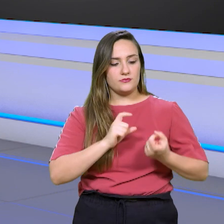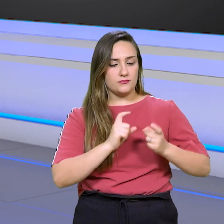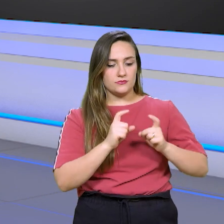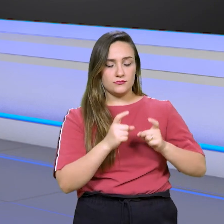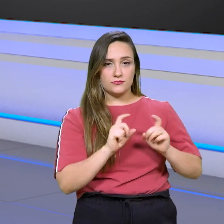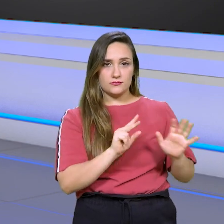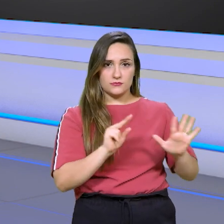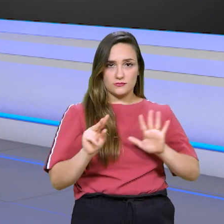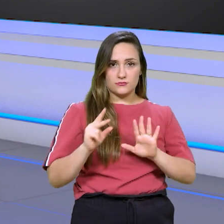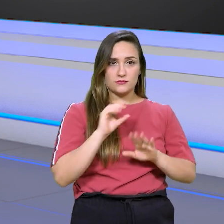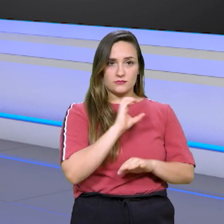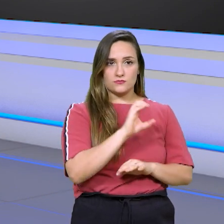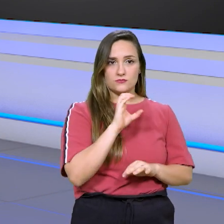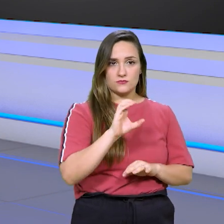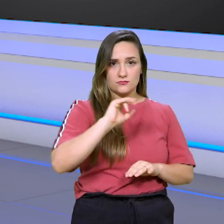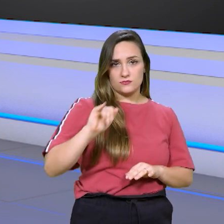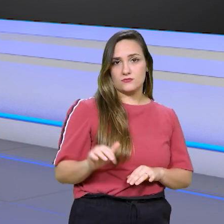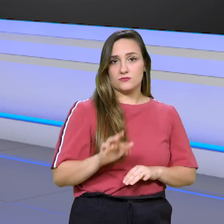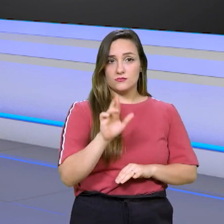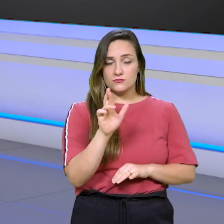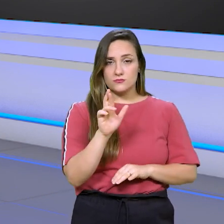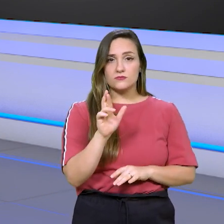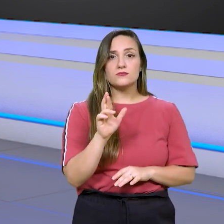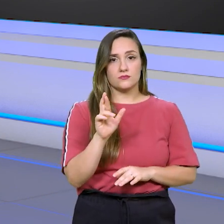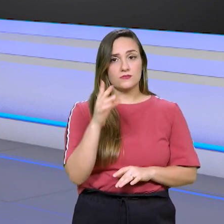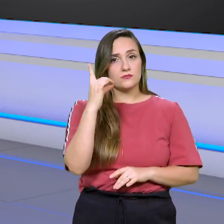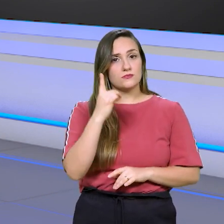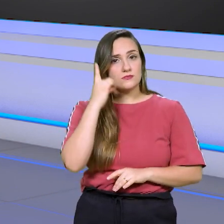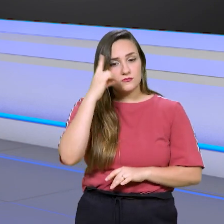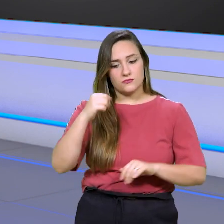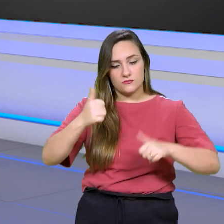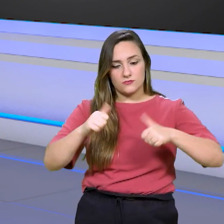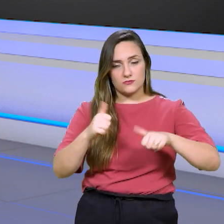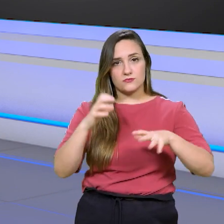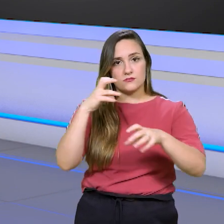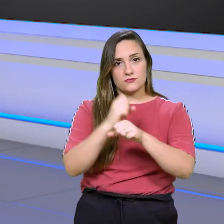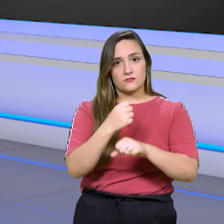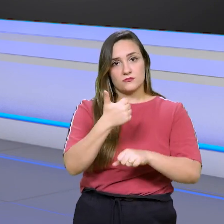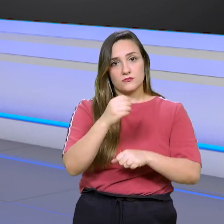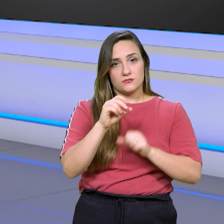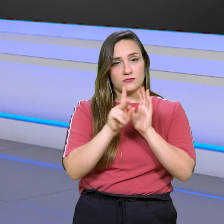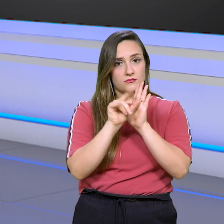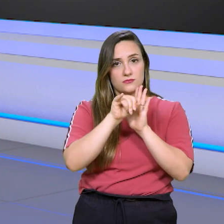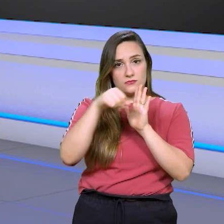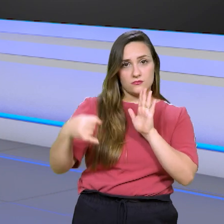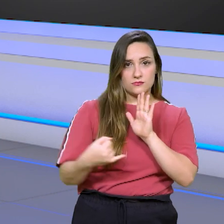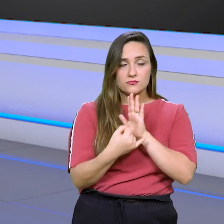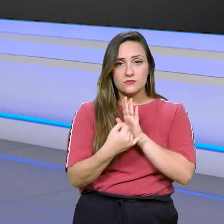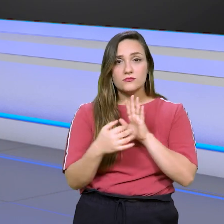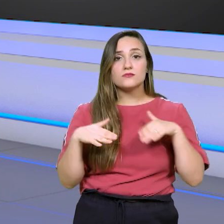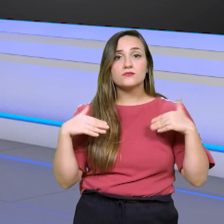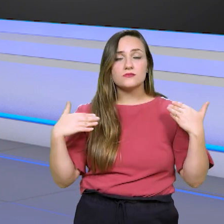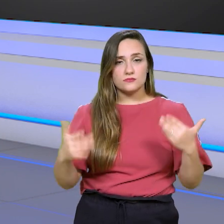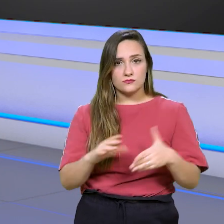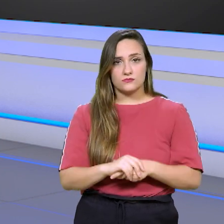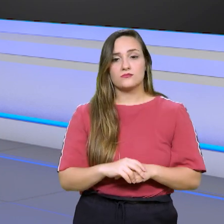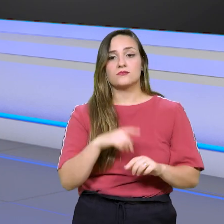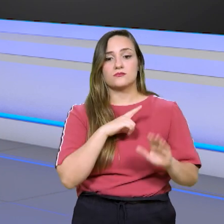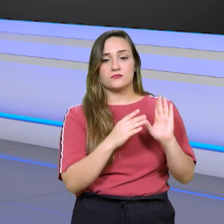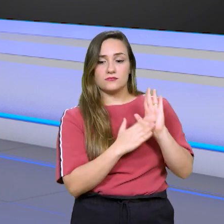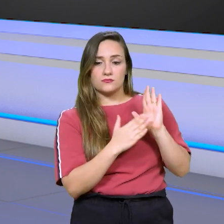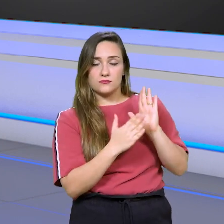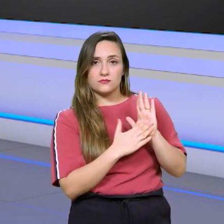Na reunião semanal da Comissão de Constituição, Justiça e Redação, os deputados analisaram 10 projetos. Entre